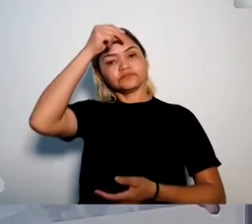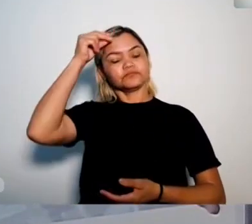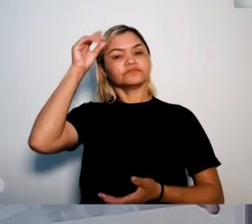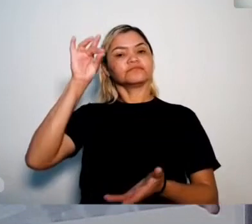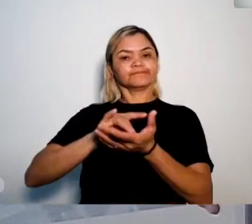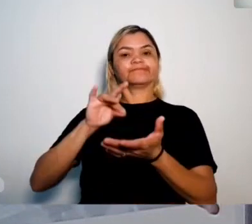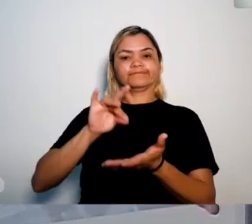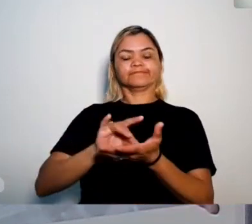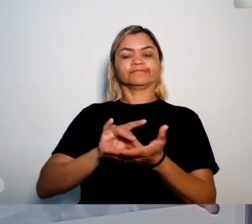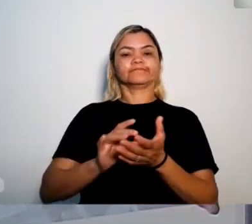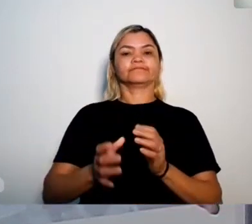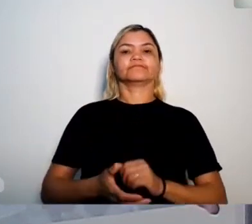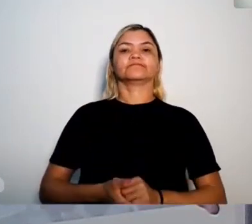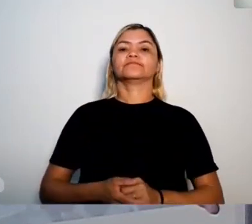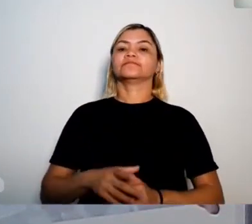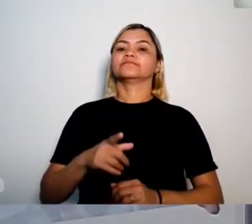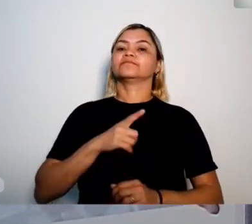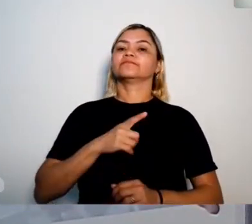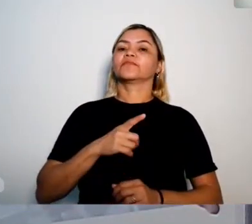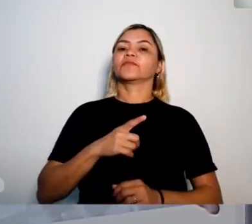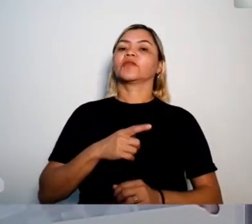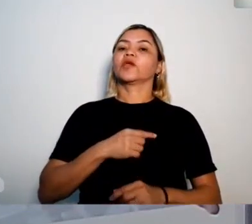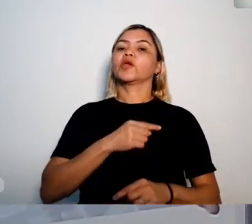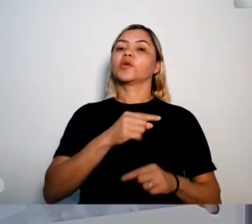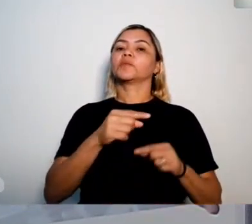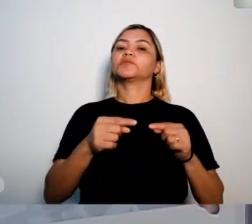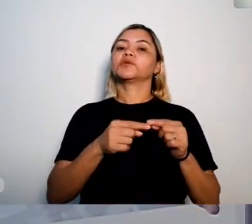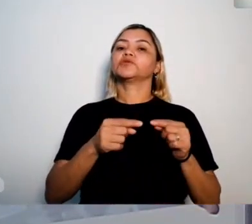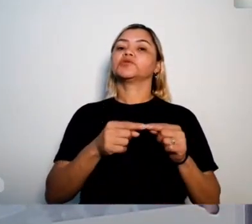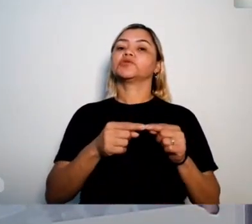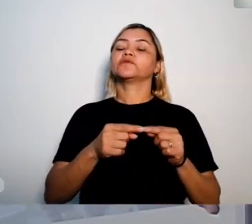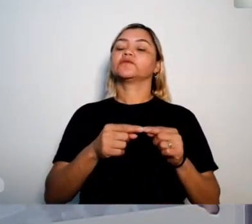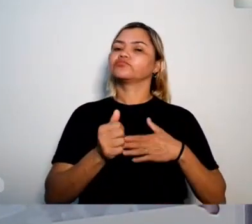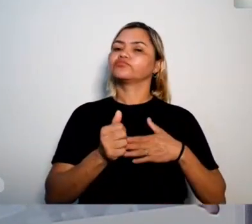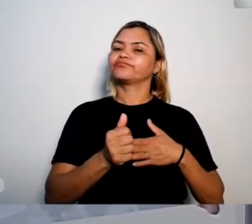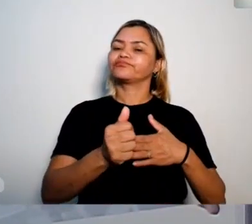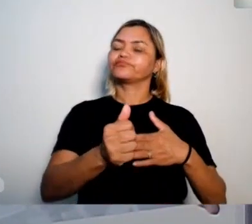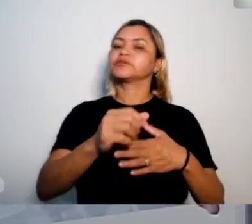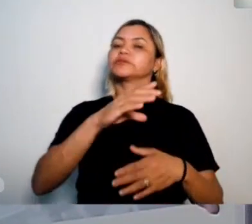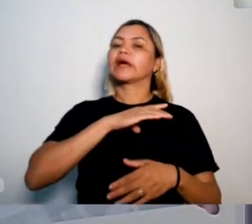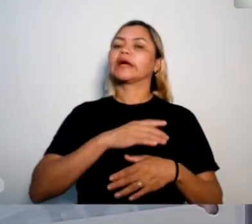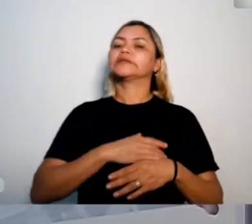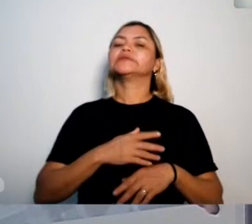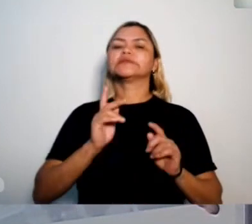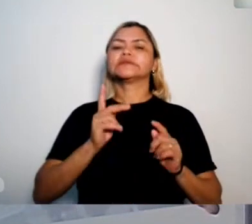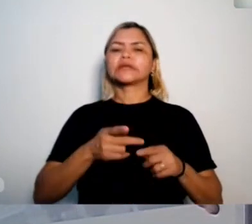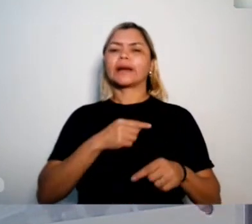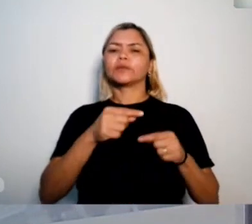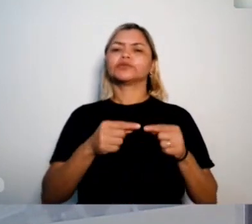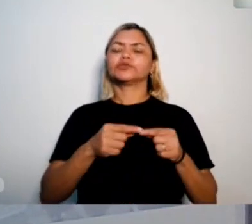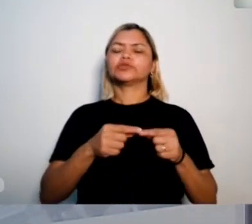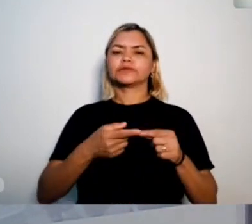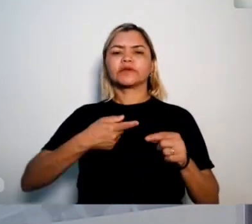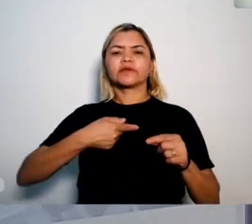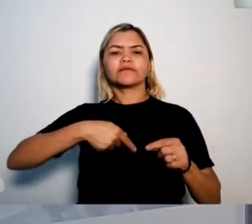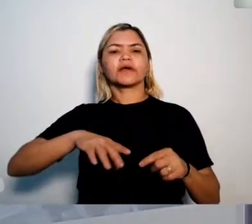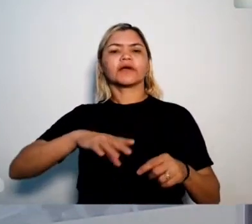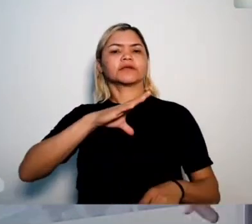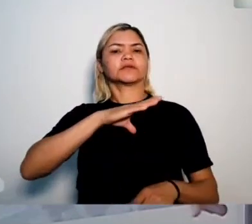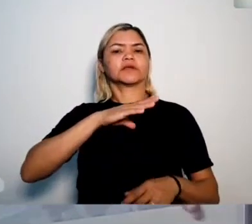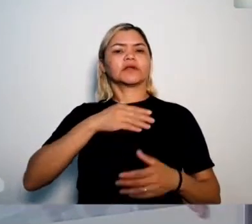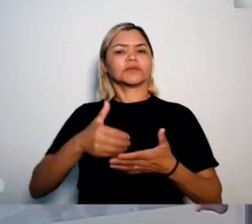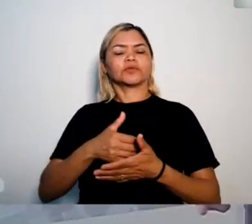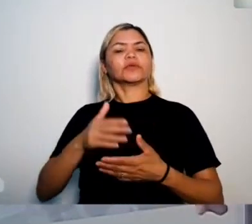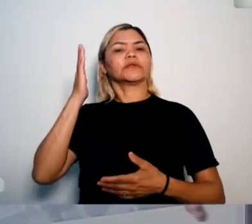tem norte para essa cidade, sabe onde quer levar essa cidade. entendo que,